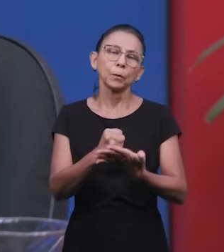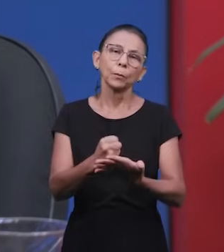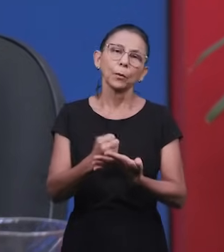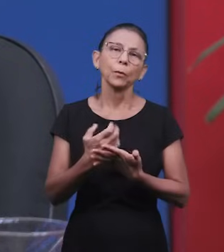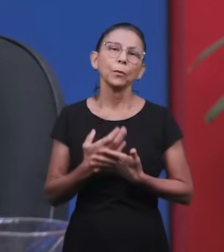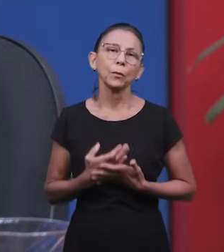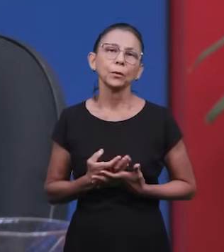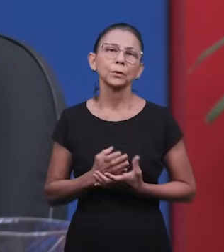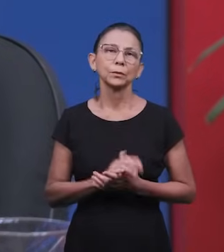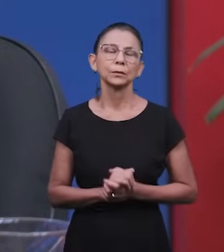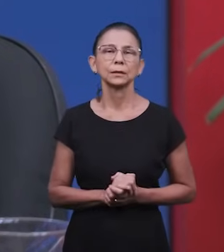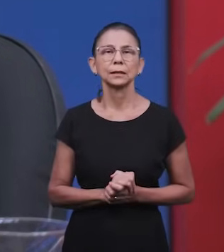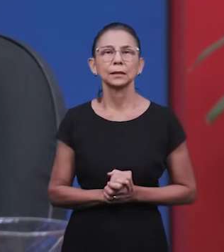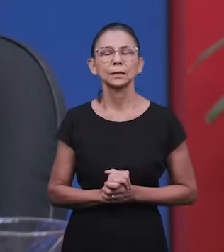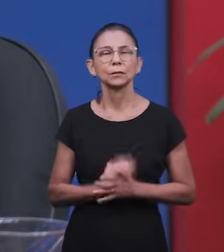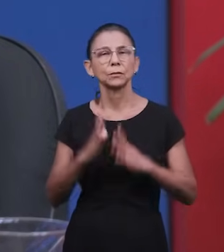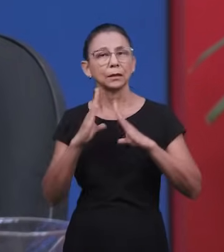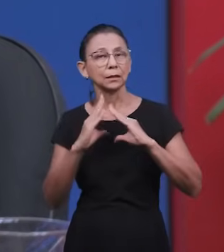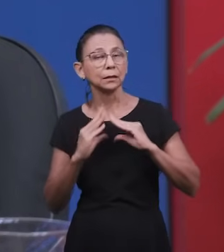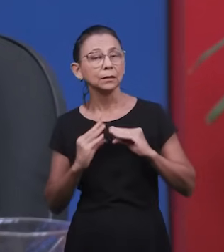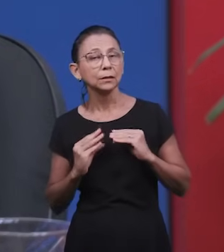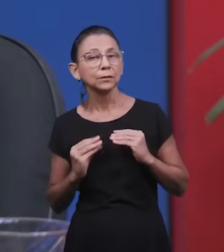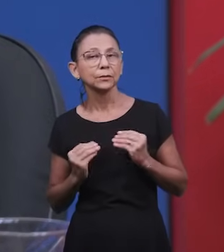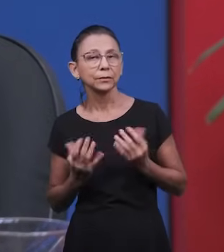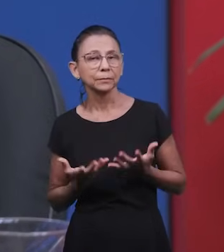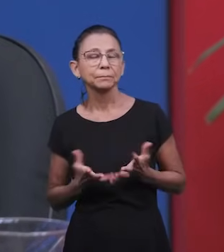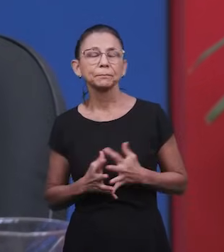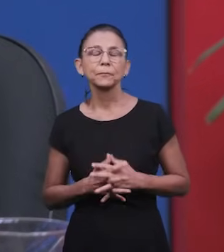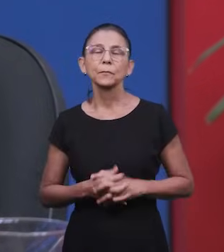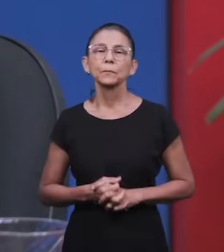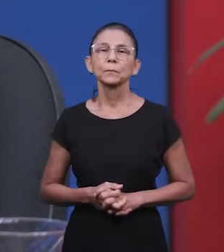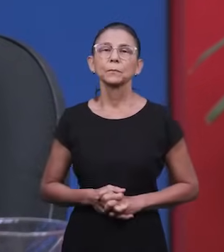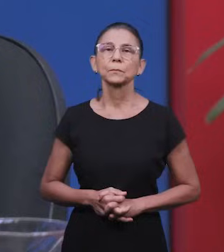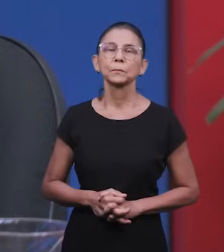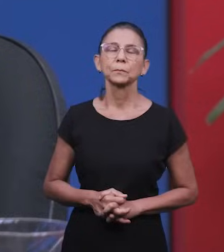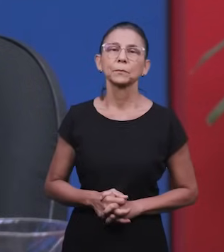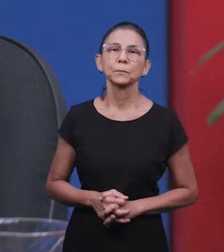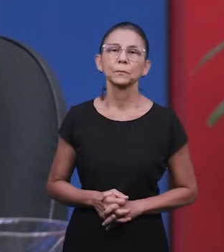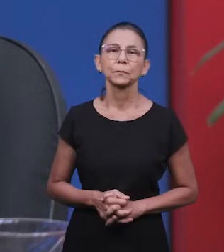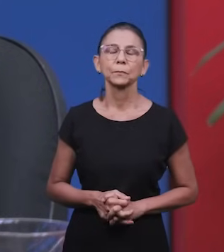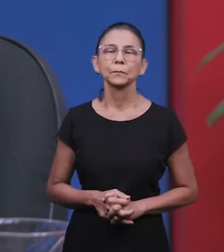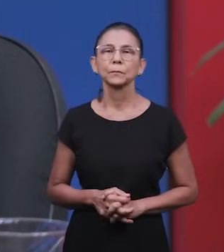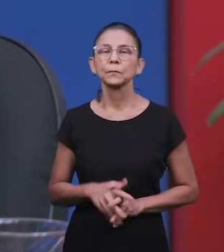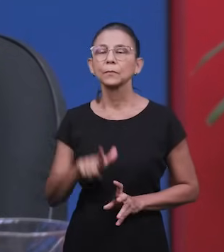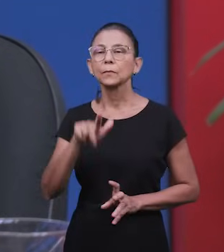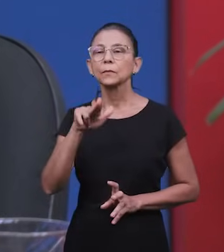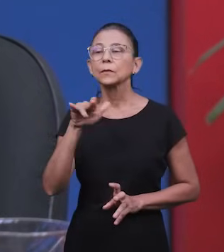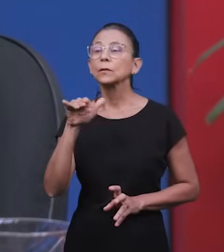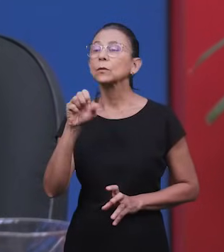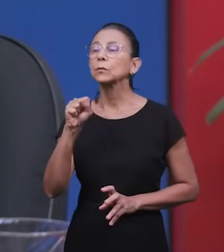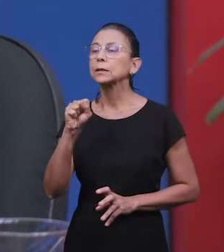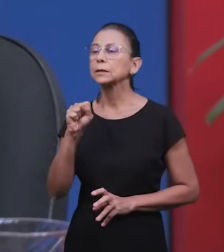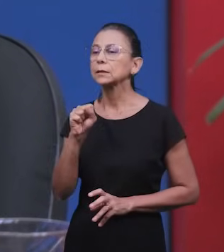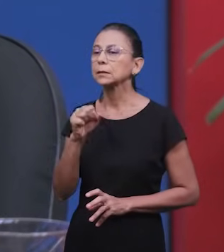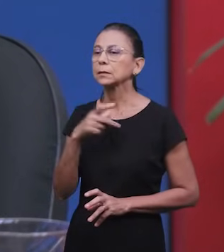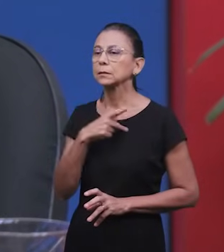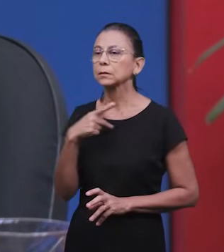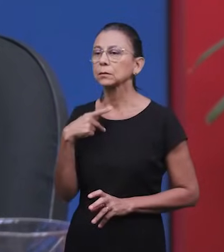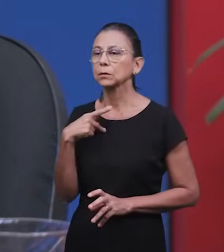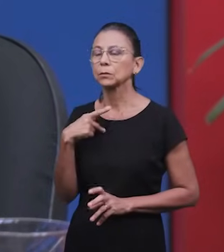da pessoa, e o 0800 para atender, aconselhar, como tem sido feito. Pastor Luiz Carlos.